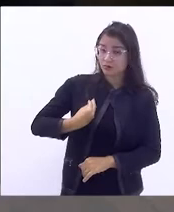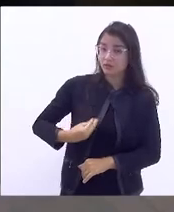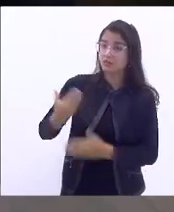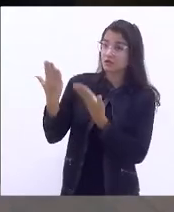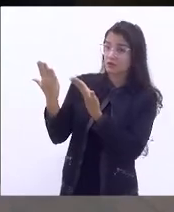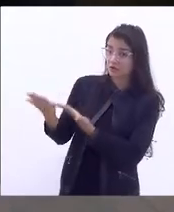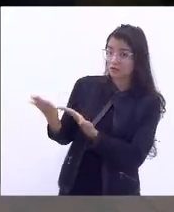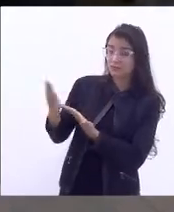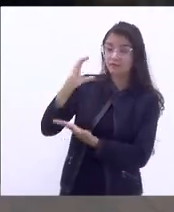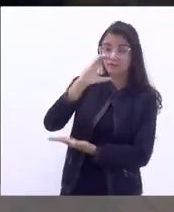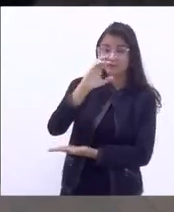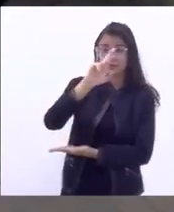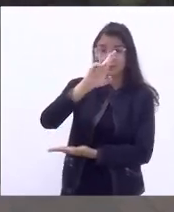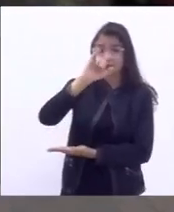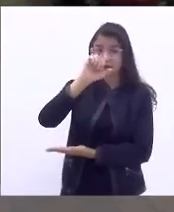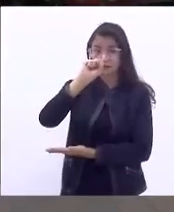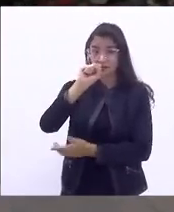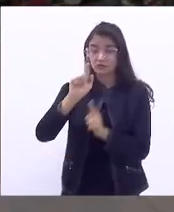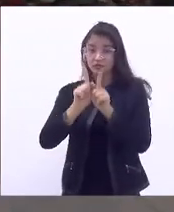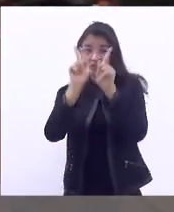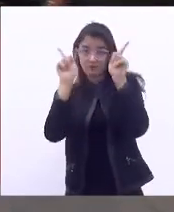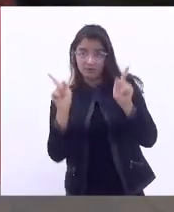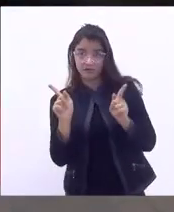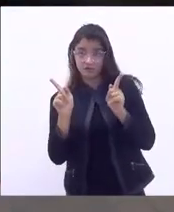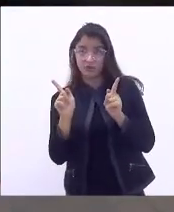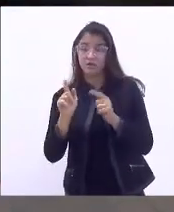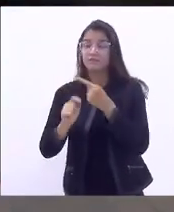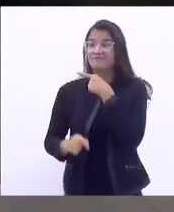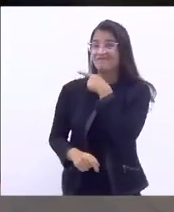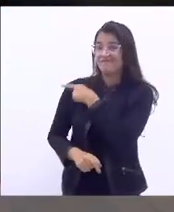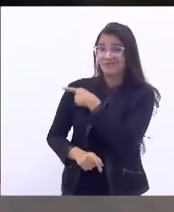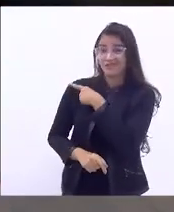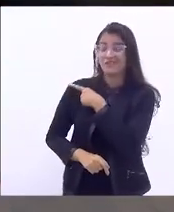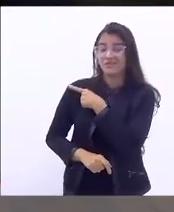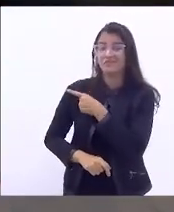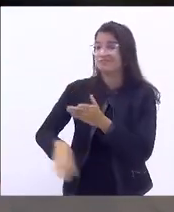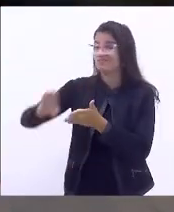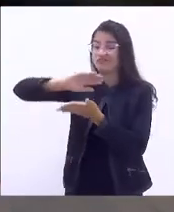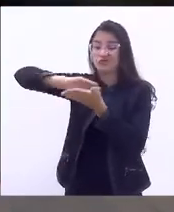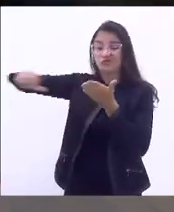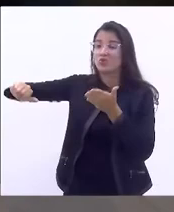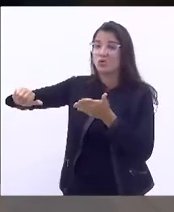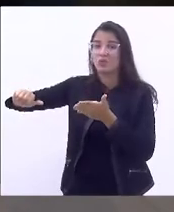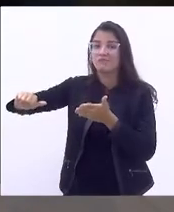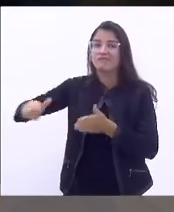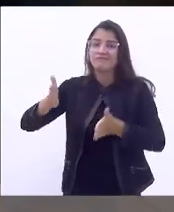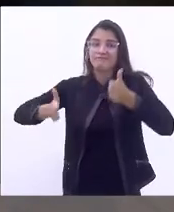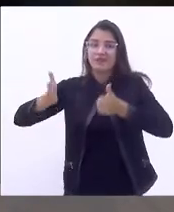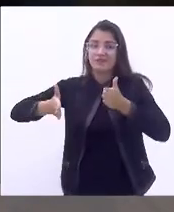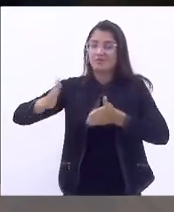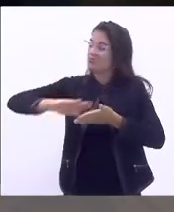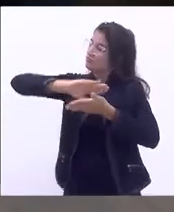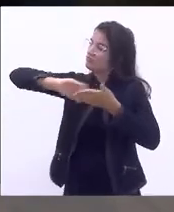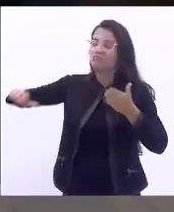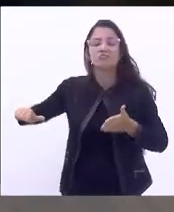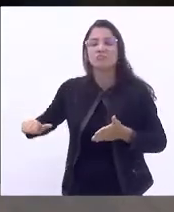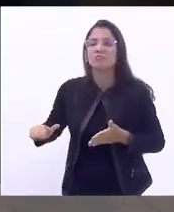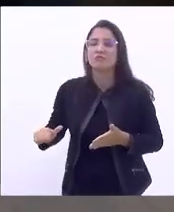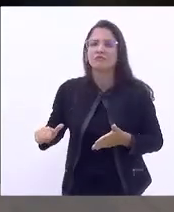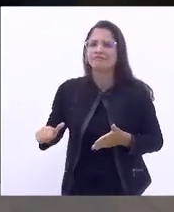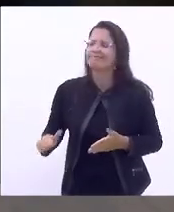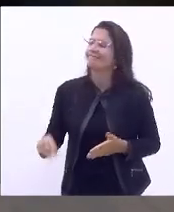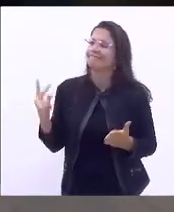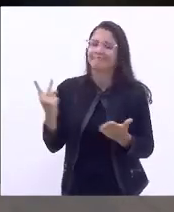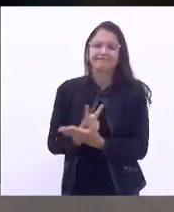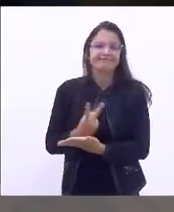Cris Gêmeas, que foi brutalmente retirada do seu mandato, né, de forma